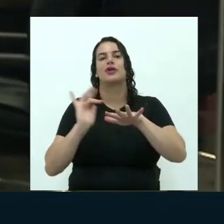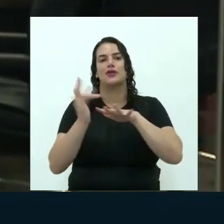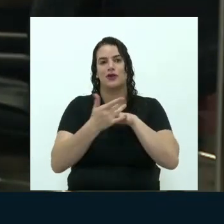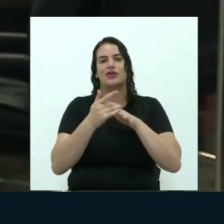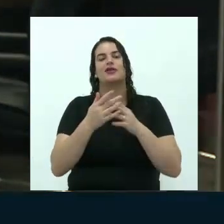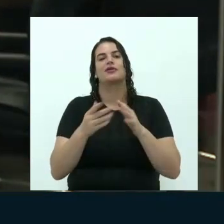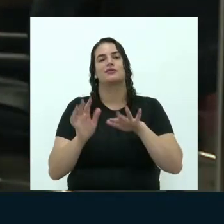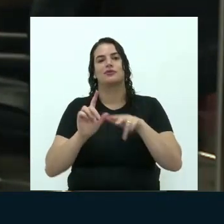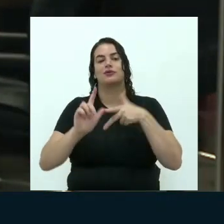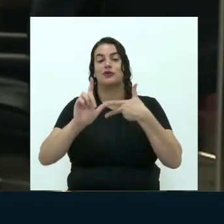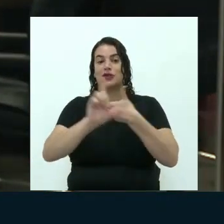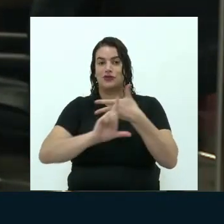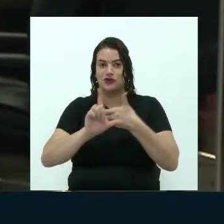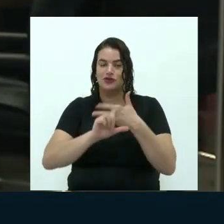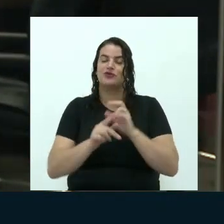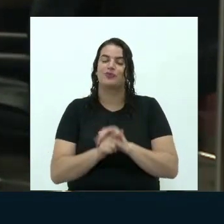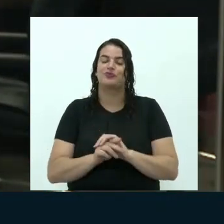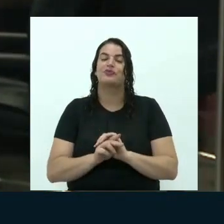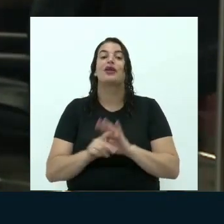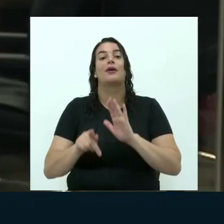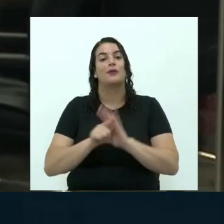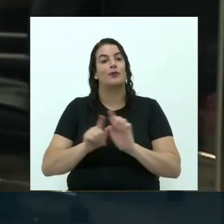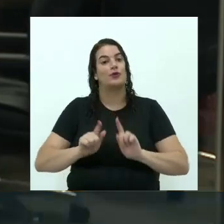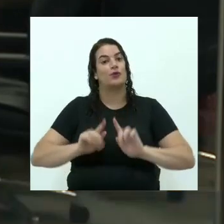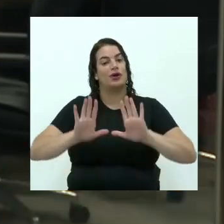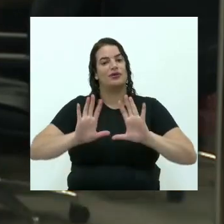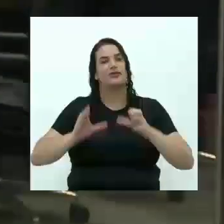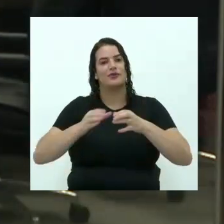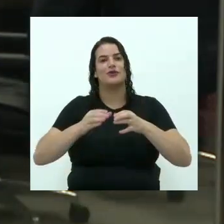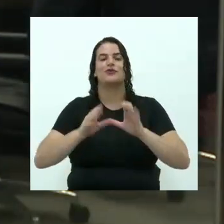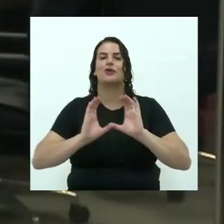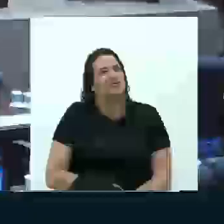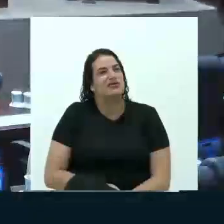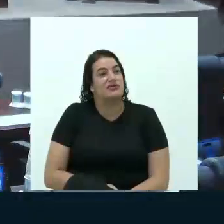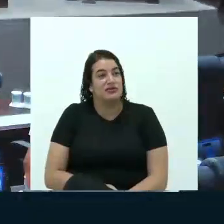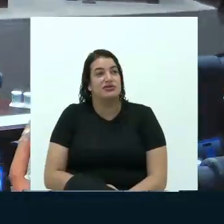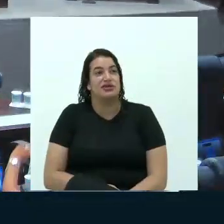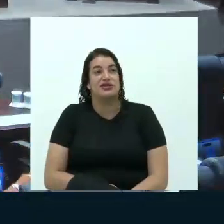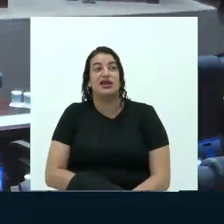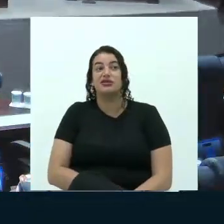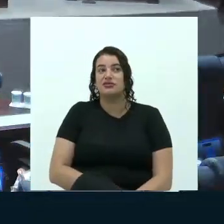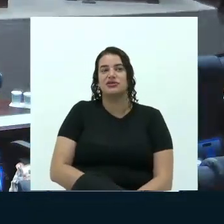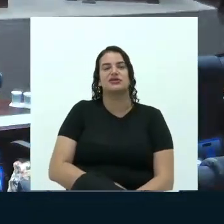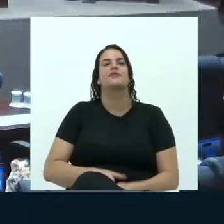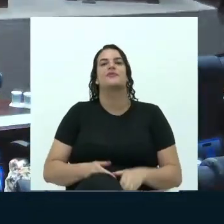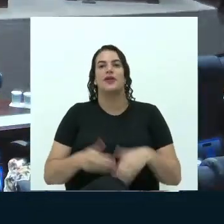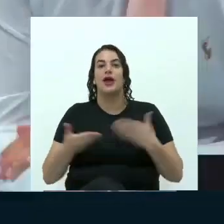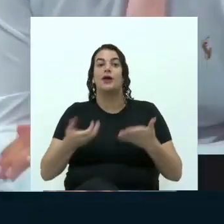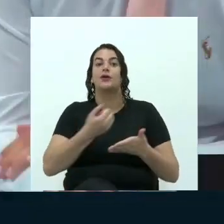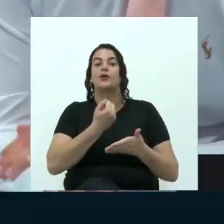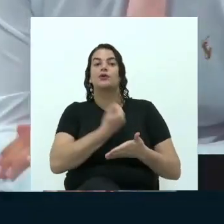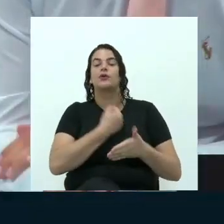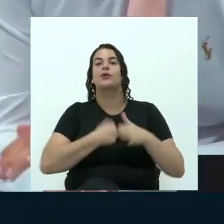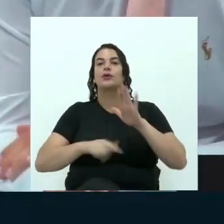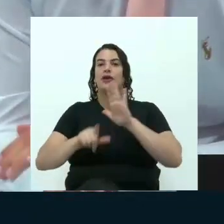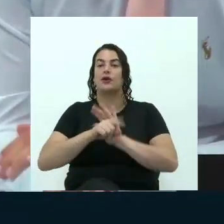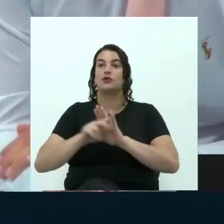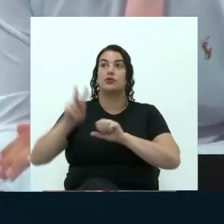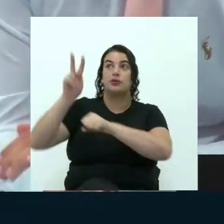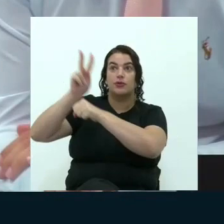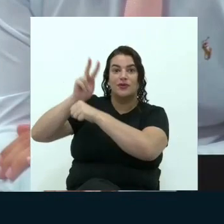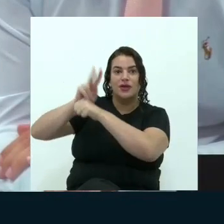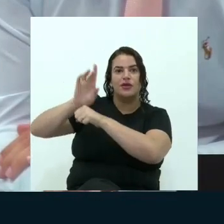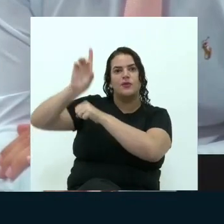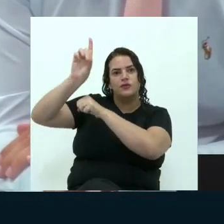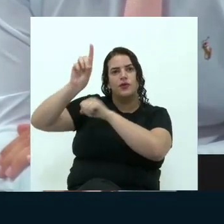do Legislativo. TV Câmara Guarulhos, o canal da cidadania. A número legal sobre a proteção de